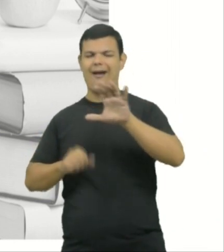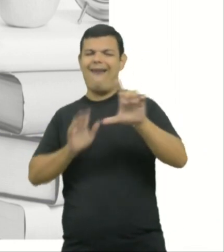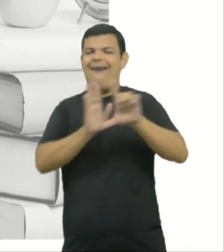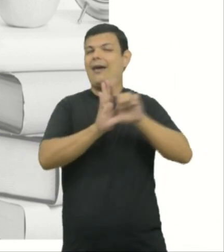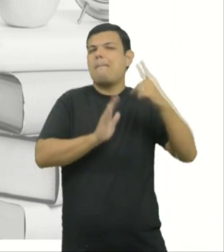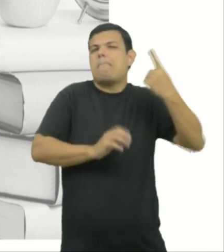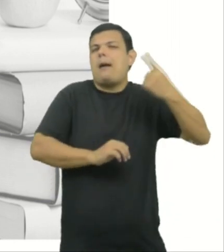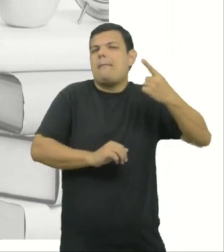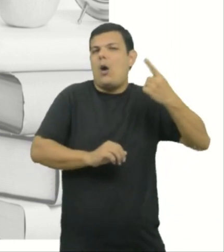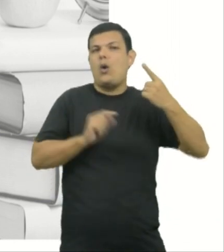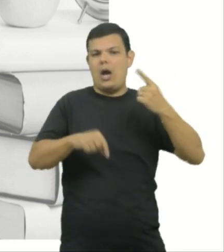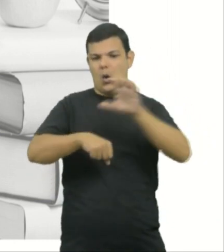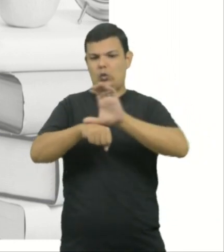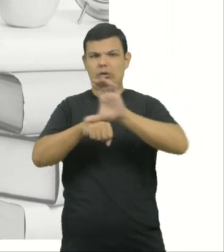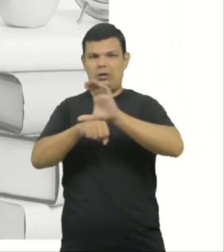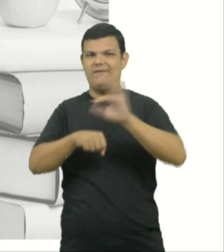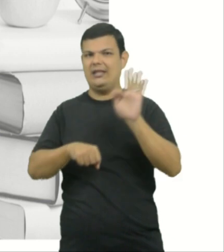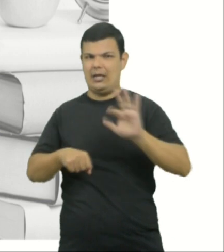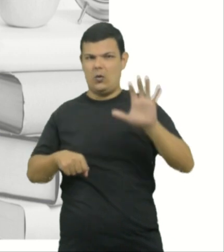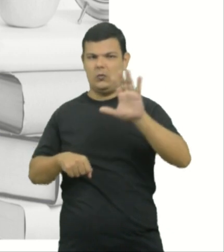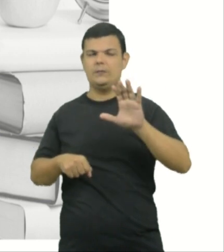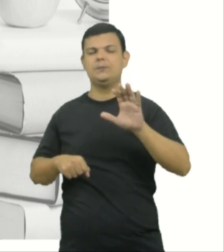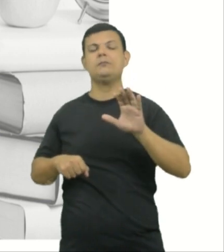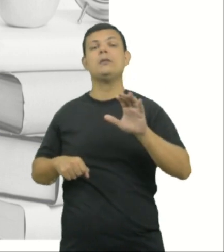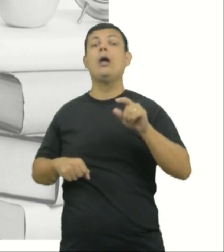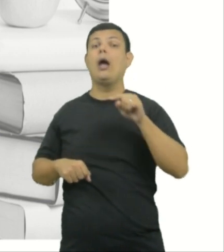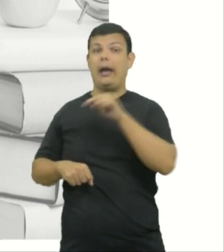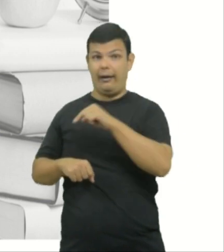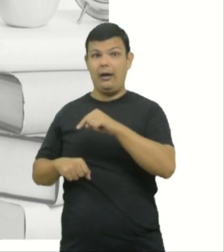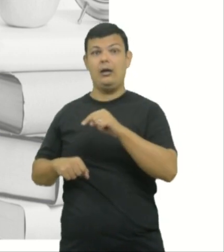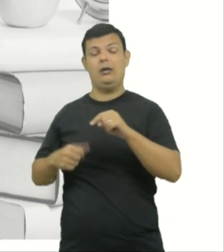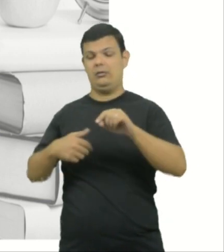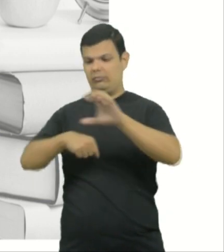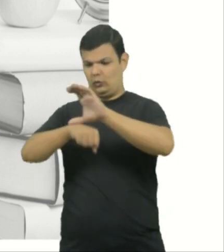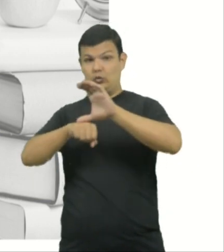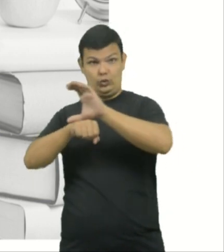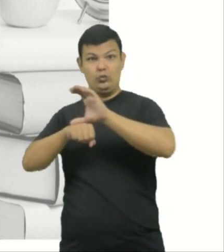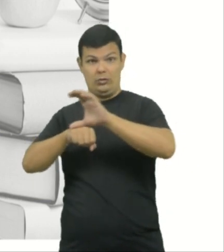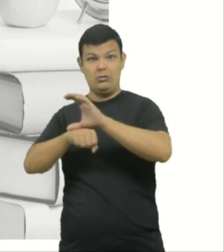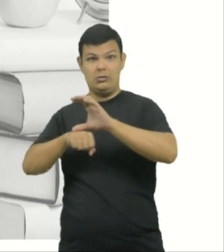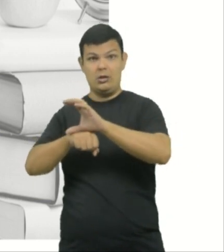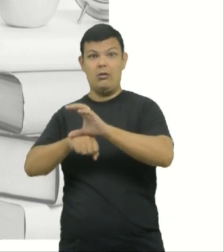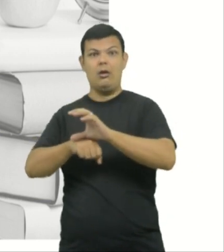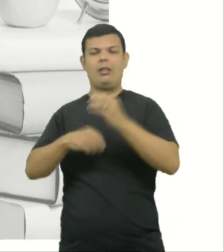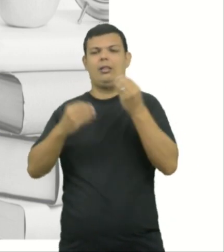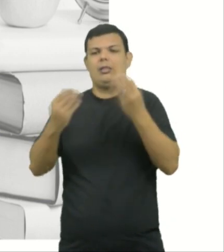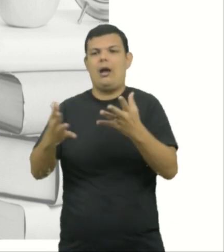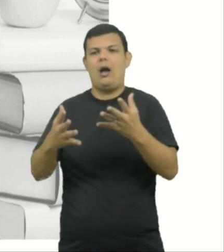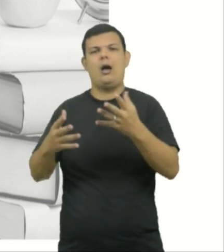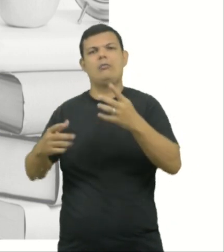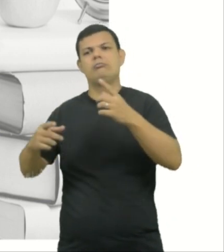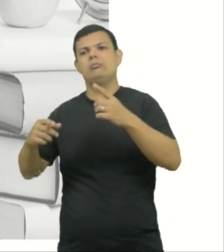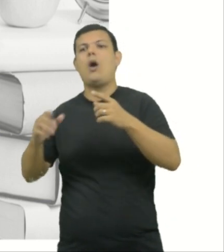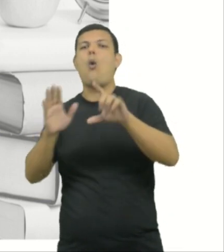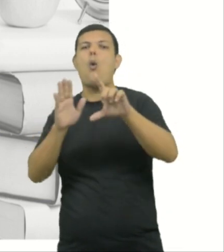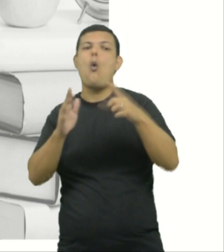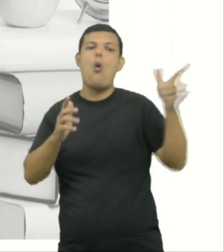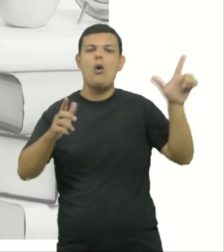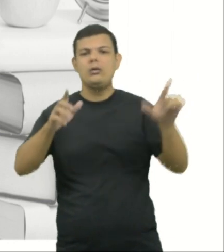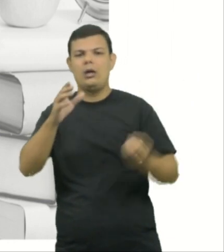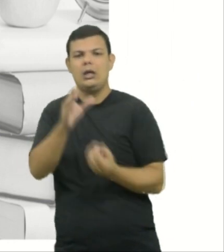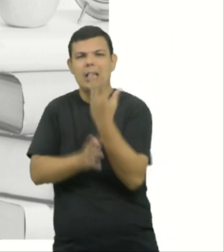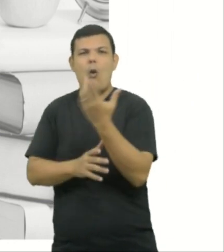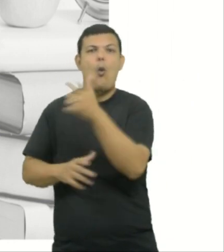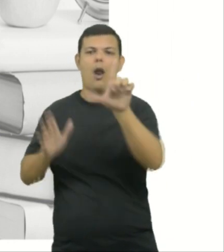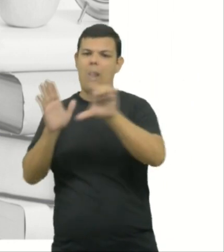no Brasil, que no caso é a Constituição Federal. Ela é uma lei que dá poder para que criem outras leis, né,